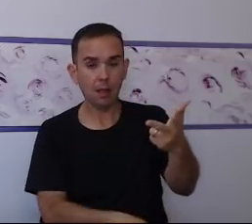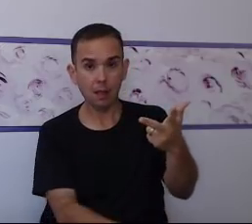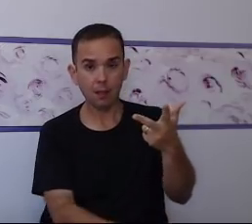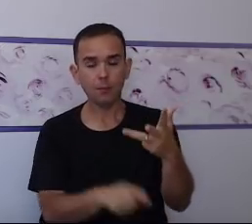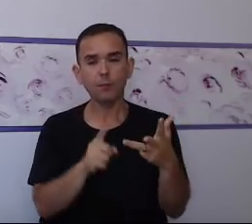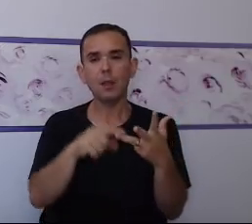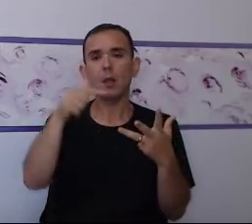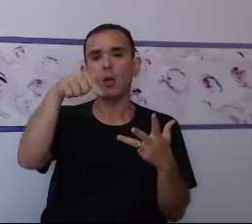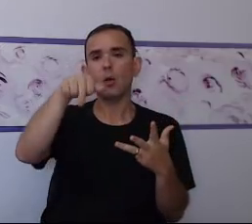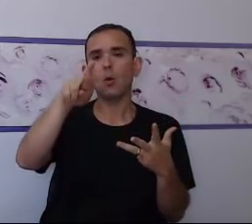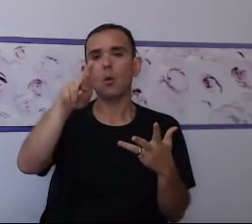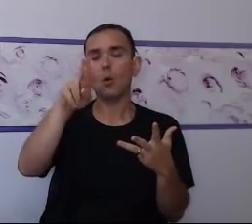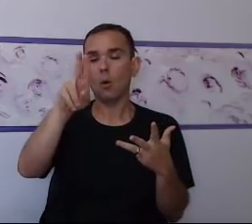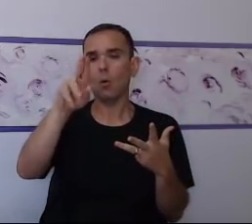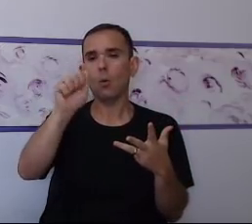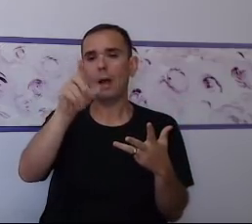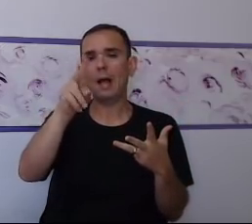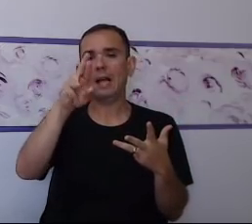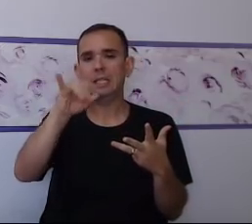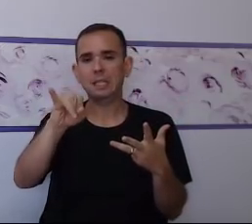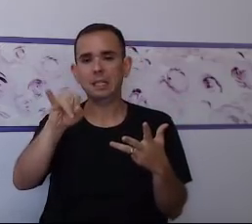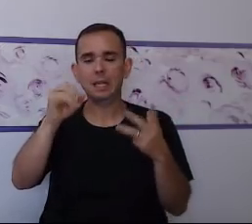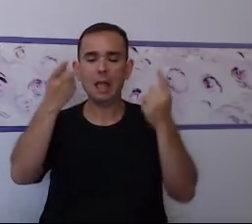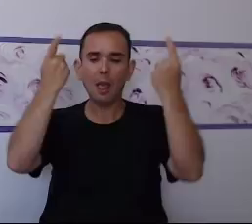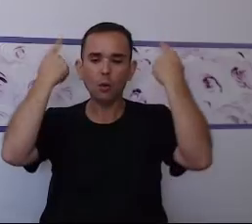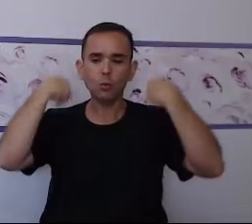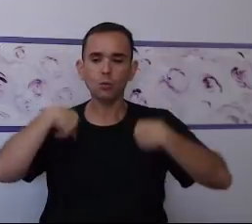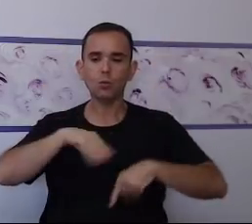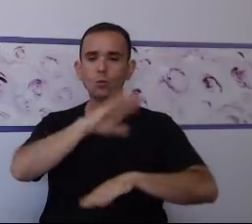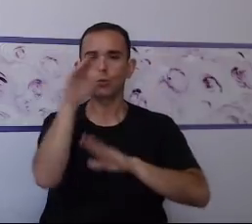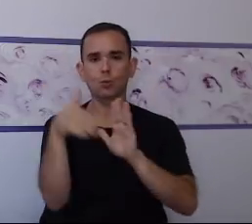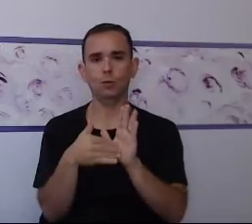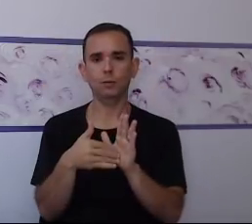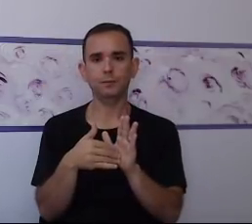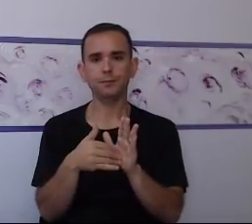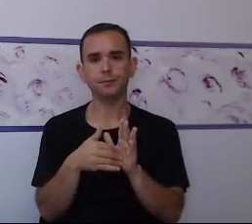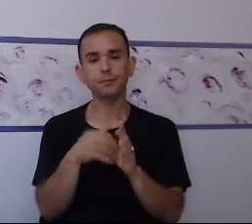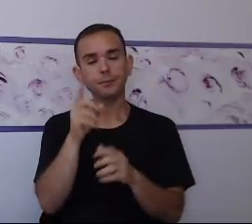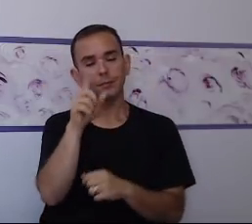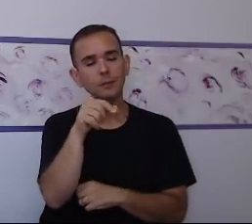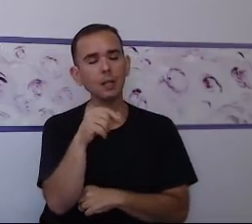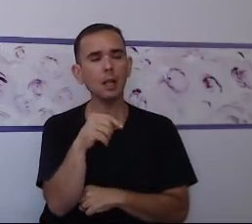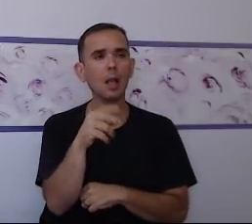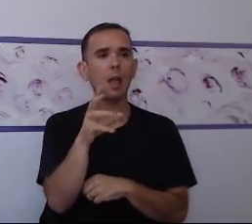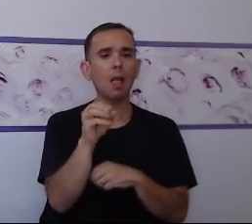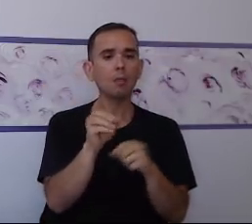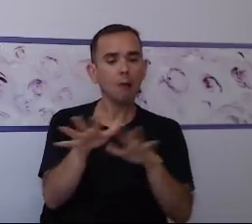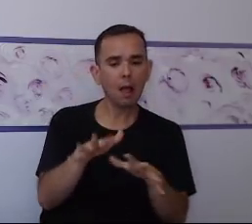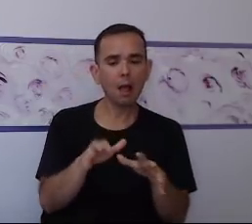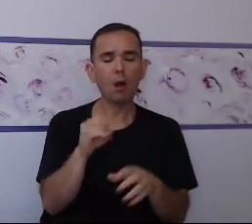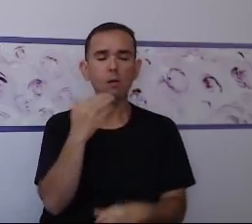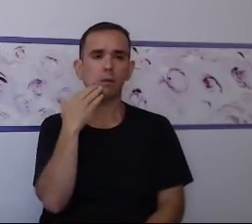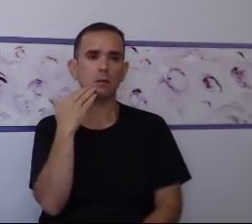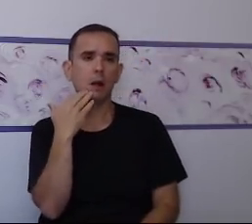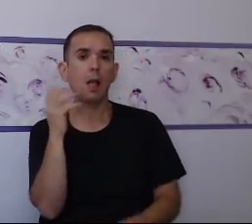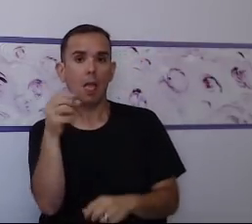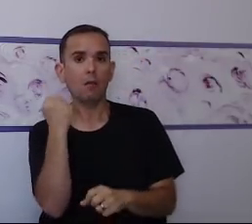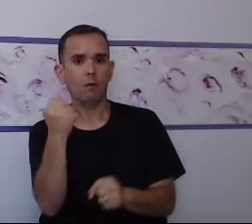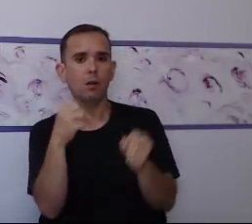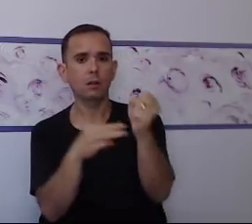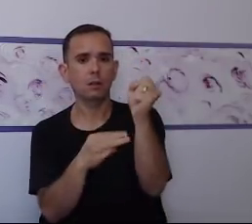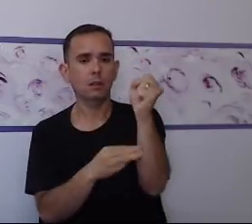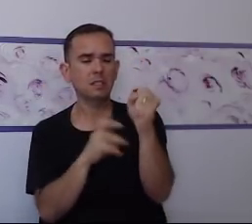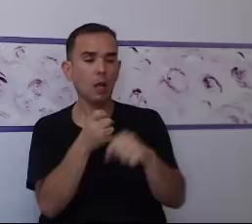quadriplegia, quando tem o comprometimento dos 4 membros. O que muda se é flácido ou espástico é o tônus muscular, se ele é